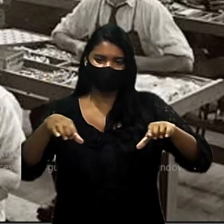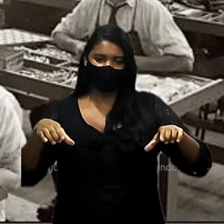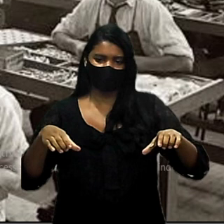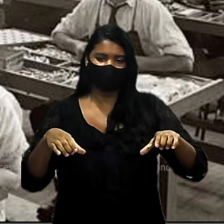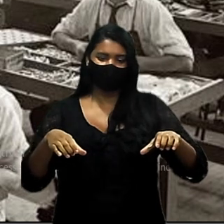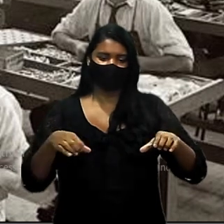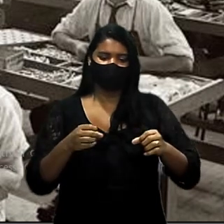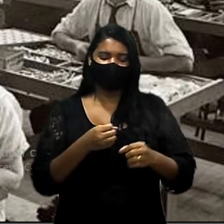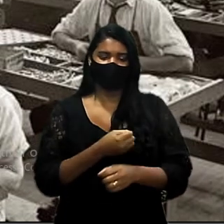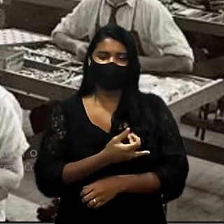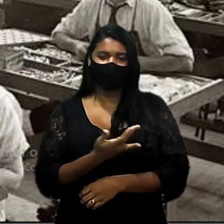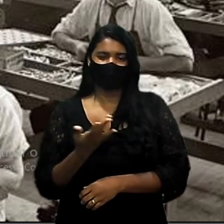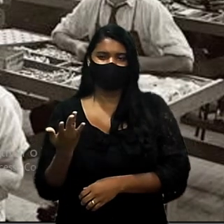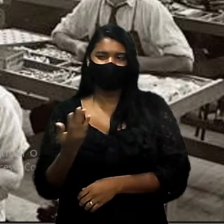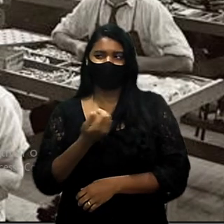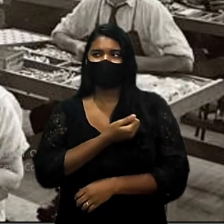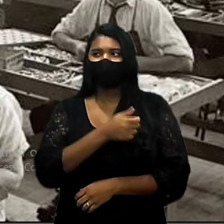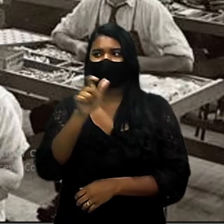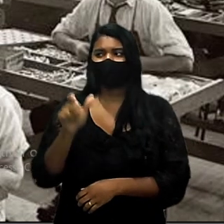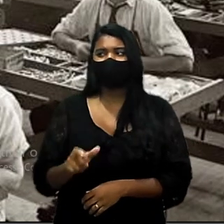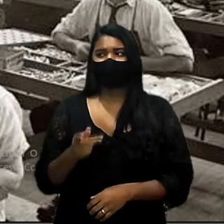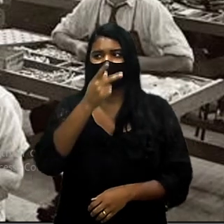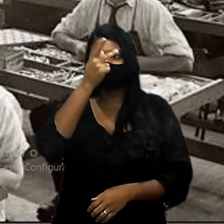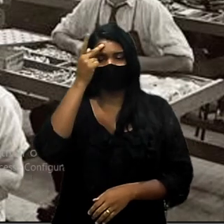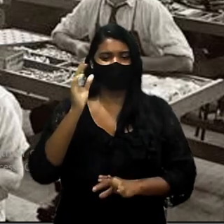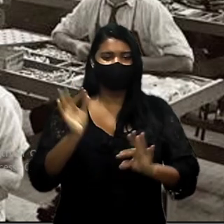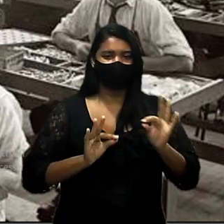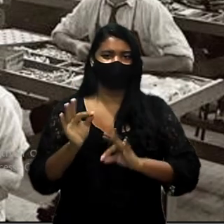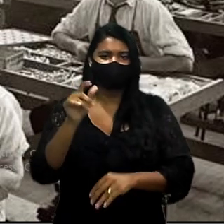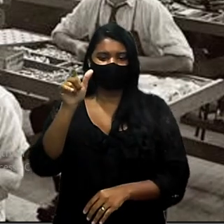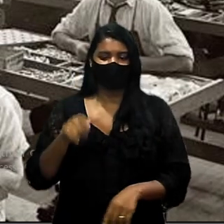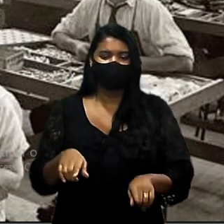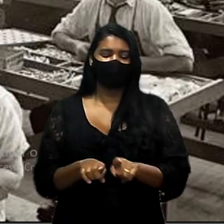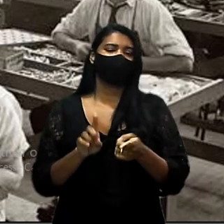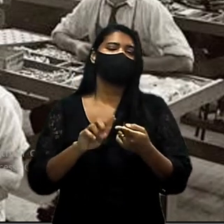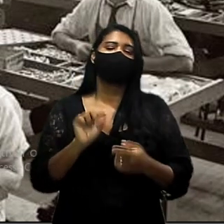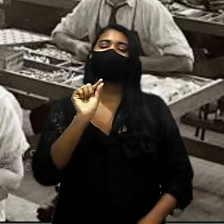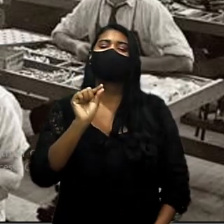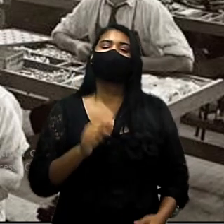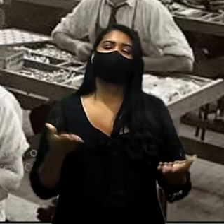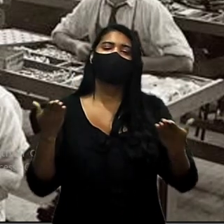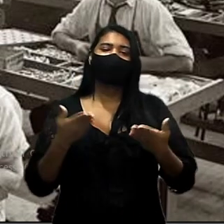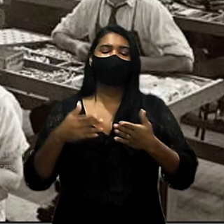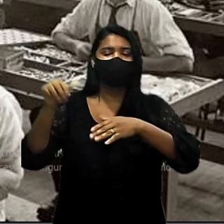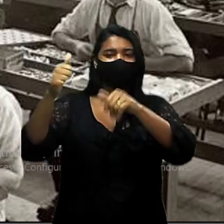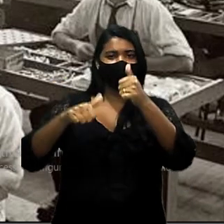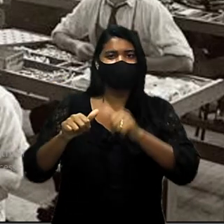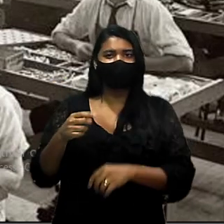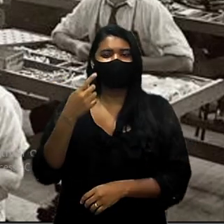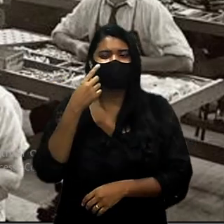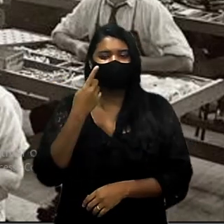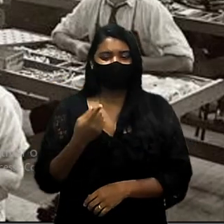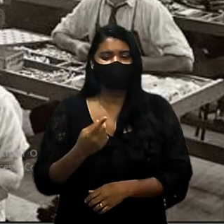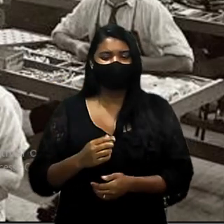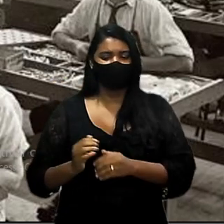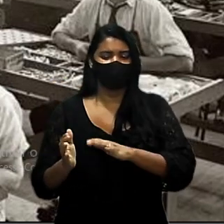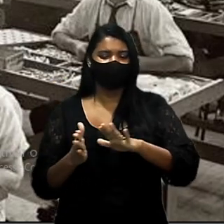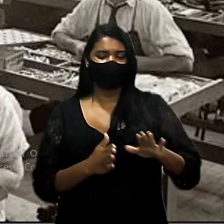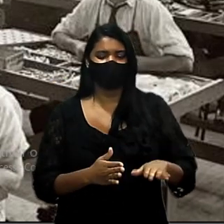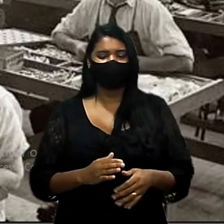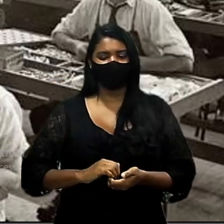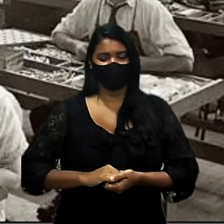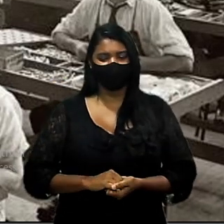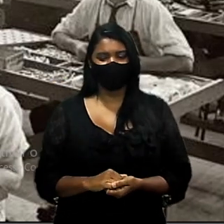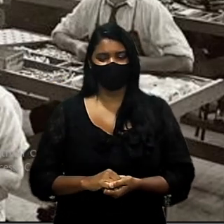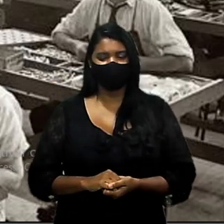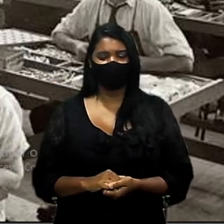pessoas enorme para produzir algumas peças. O que é que a gente hoje observa dentro dessa outra